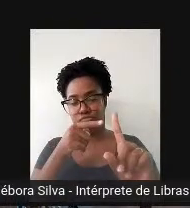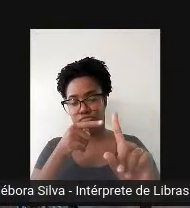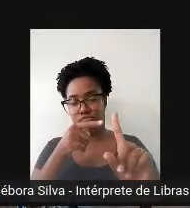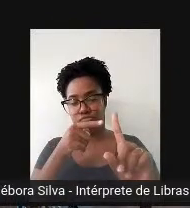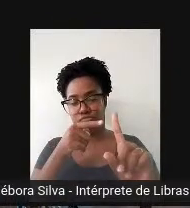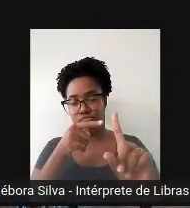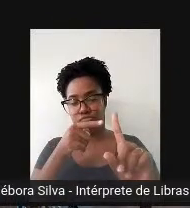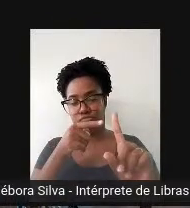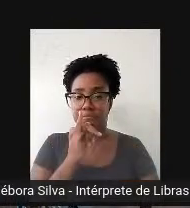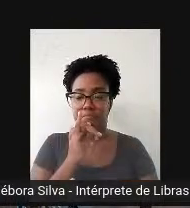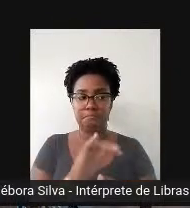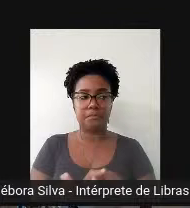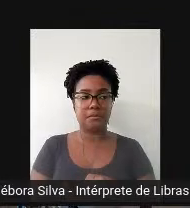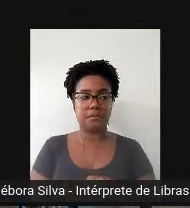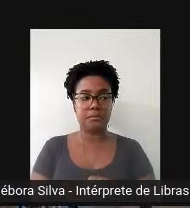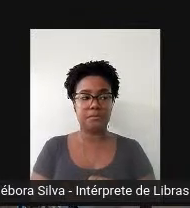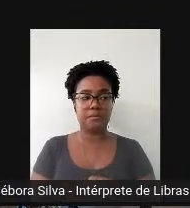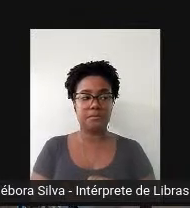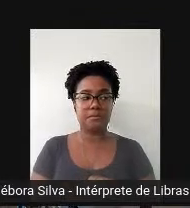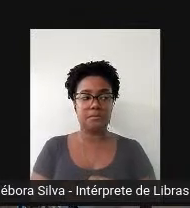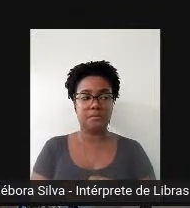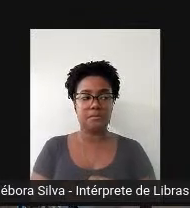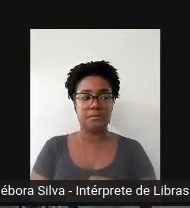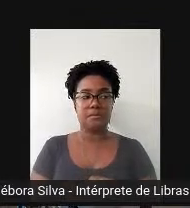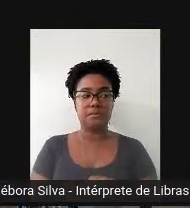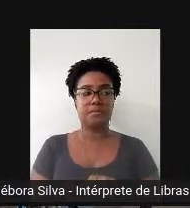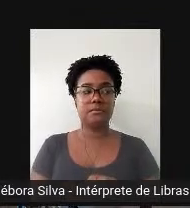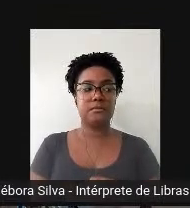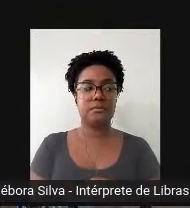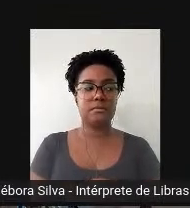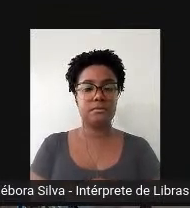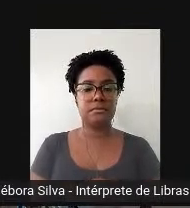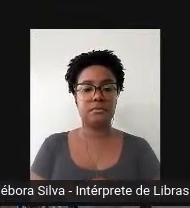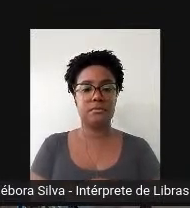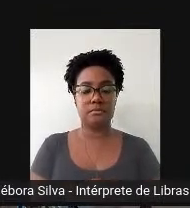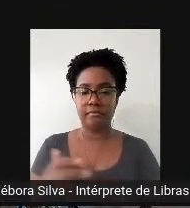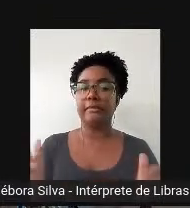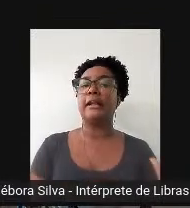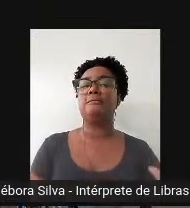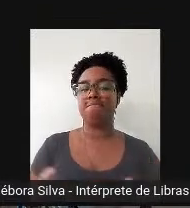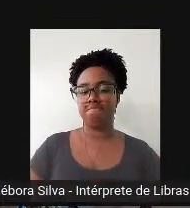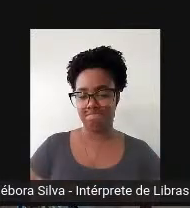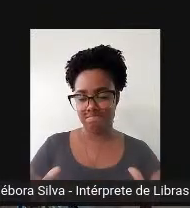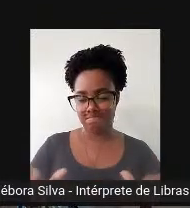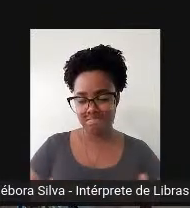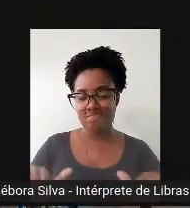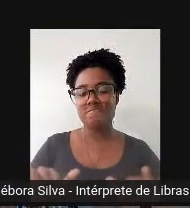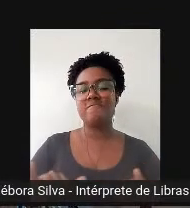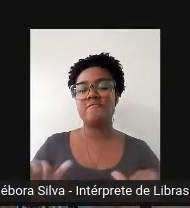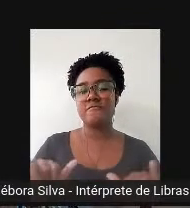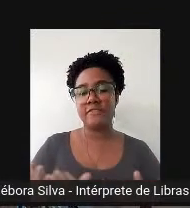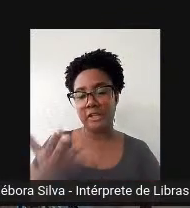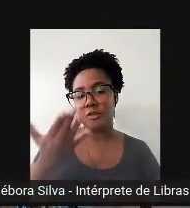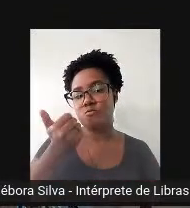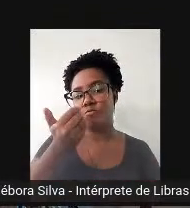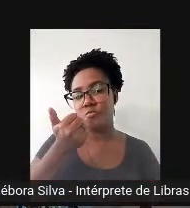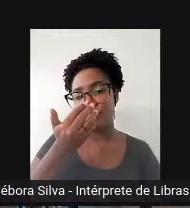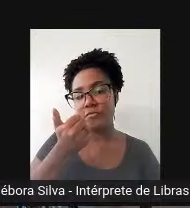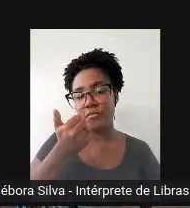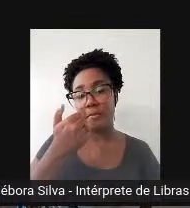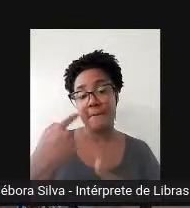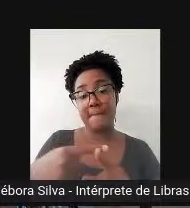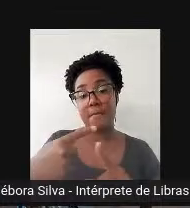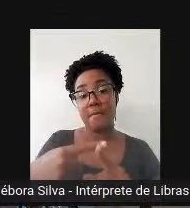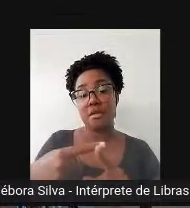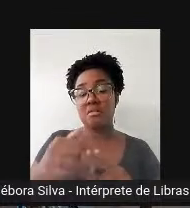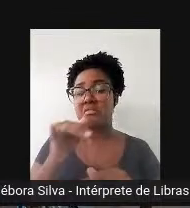nesse momento, ela já está sofrendo as consequências da desnutrição materna. Caso a mãe seja